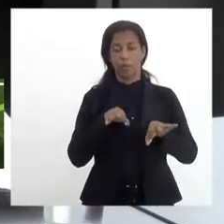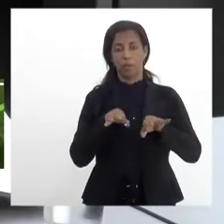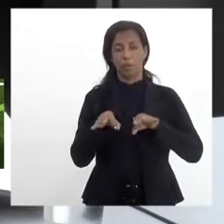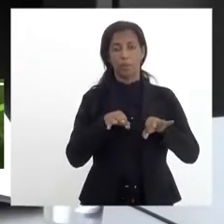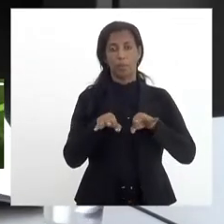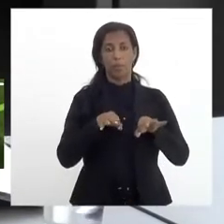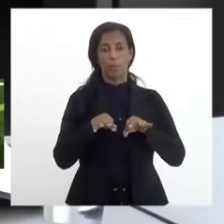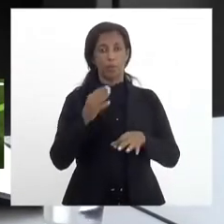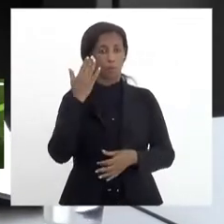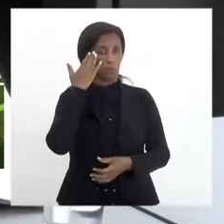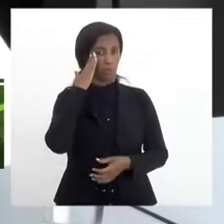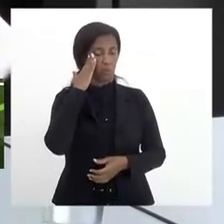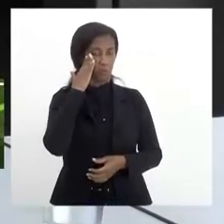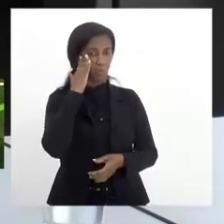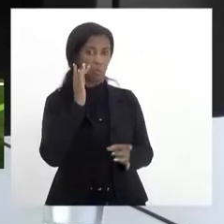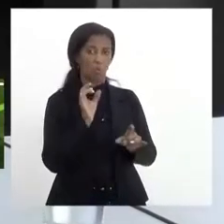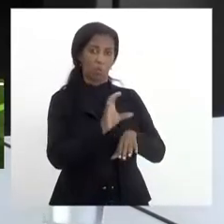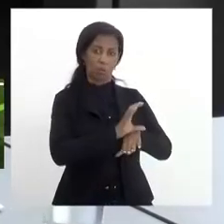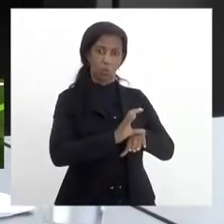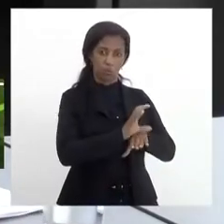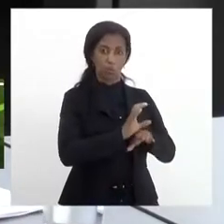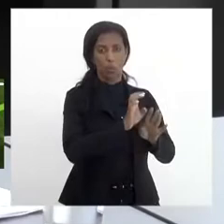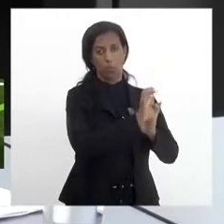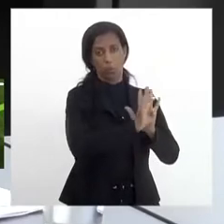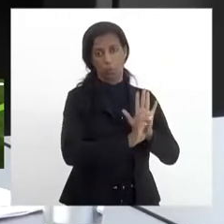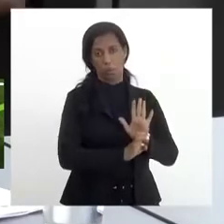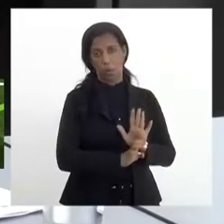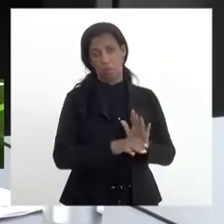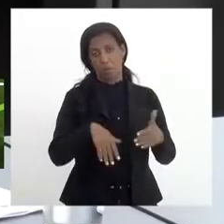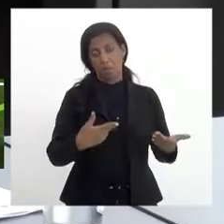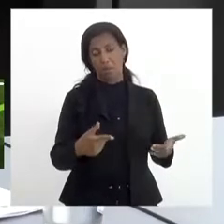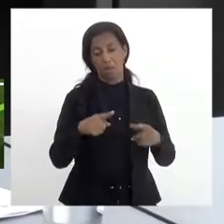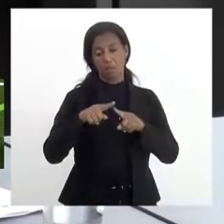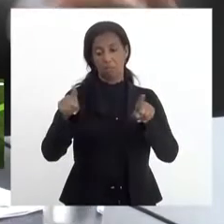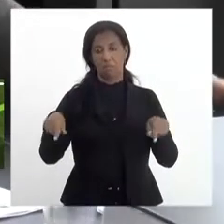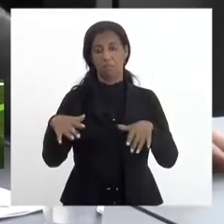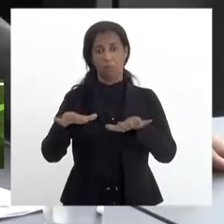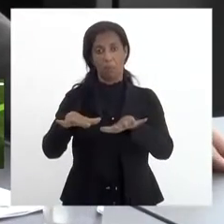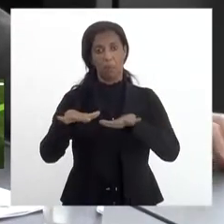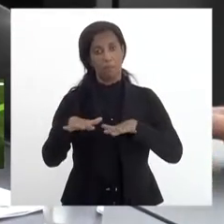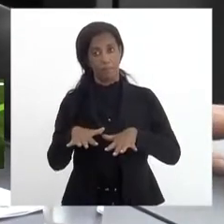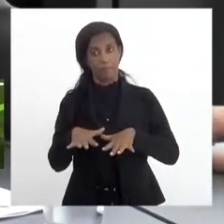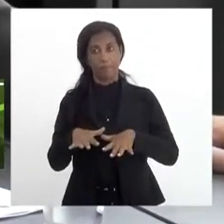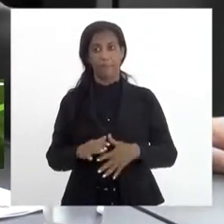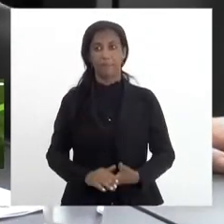no meu entendimento, está constitucional com essas emendas, e aí, quando for a plenário,